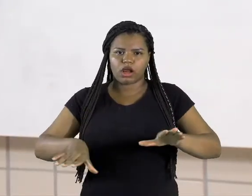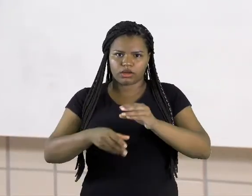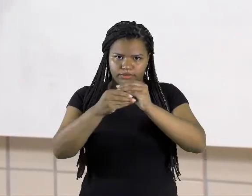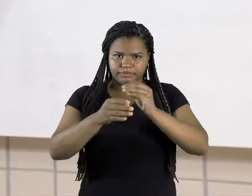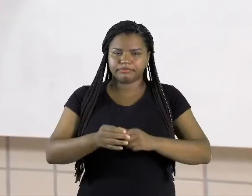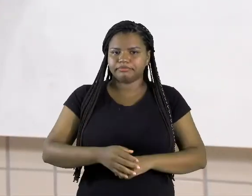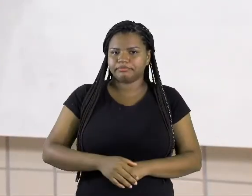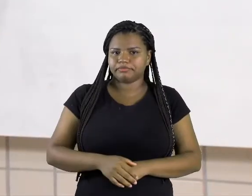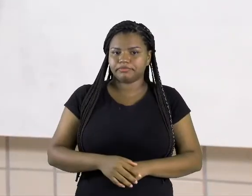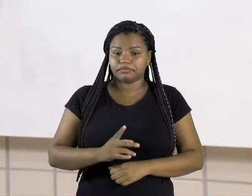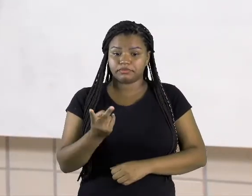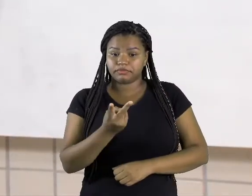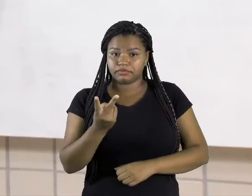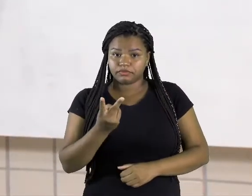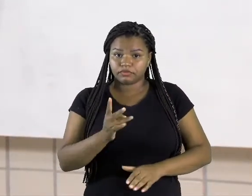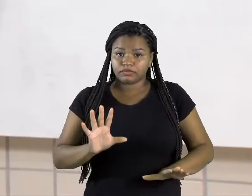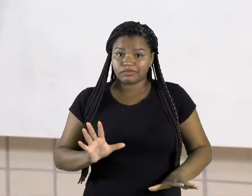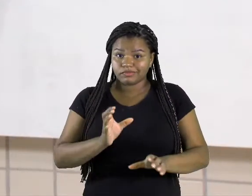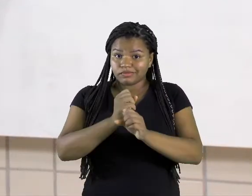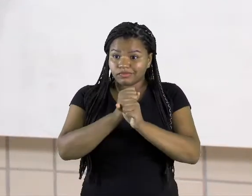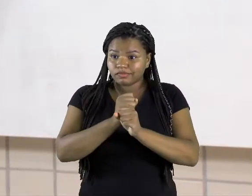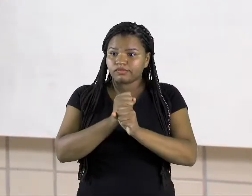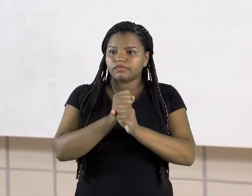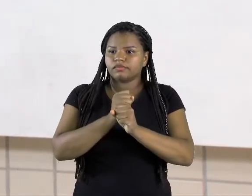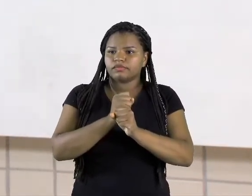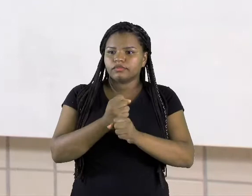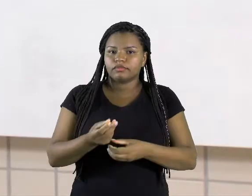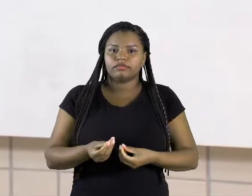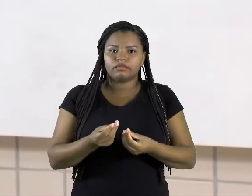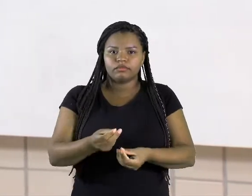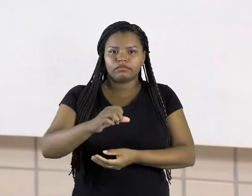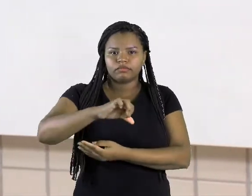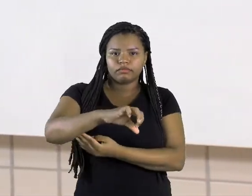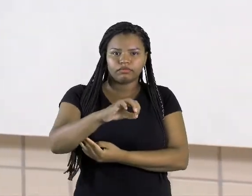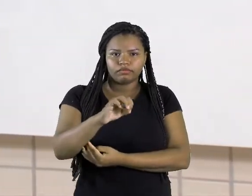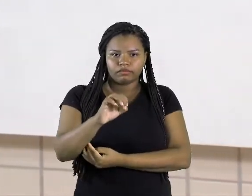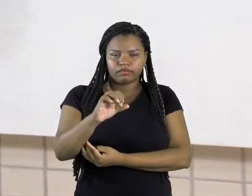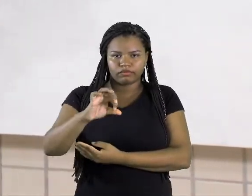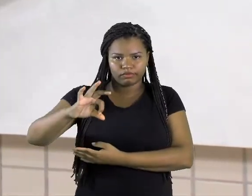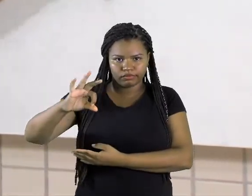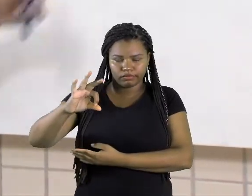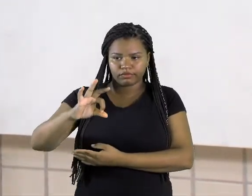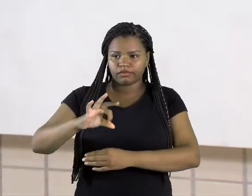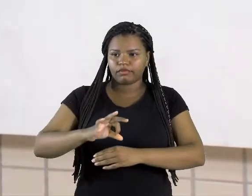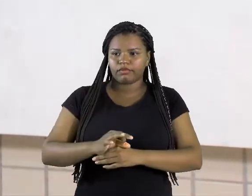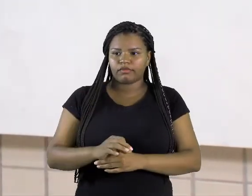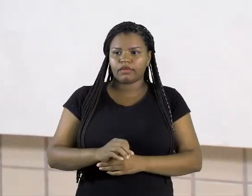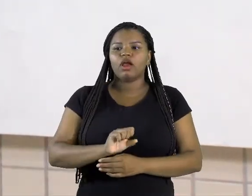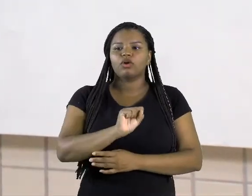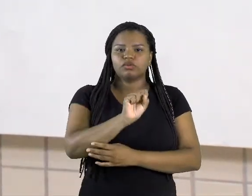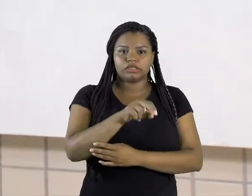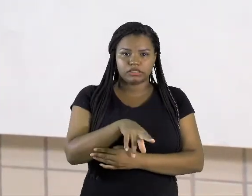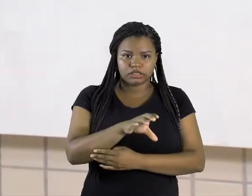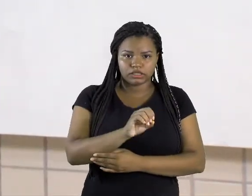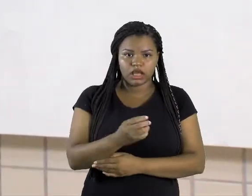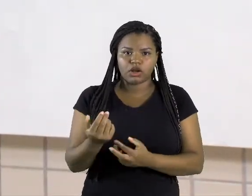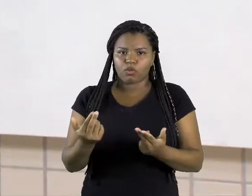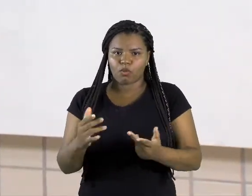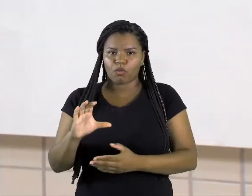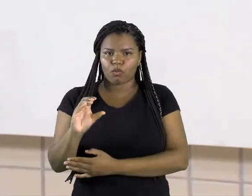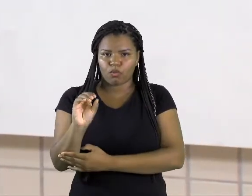somados te entregarem 90 graus, o seno de um é o cosseno do outro, ok?